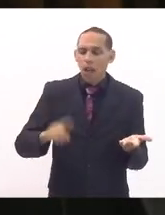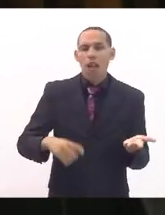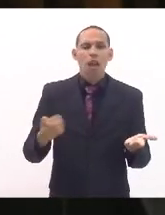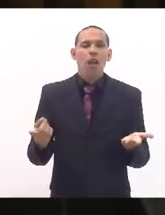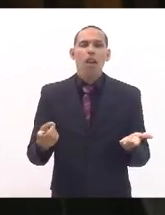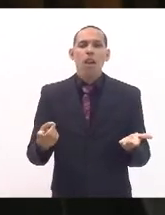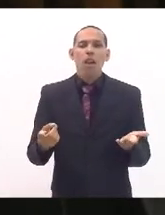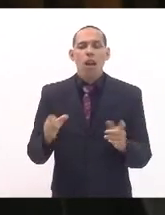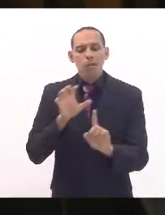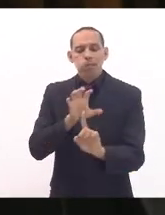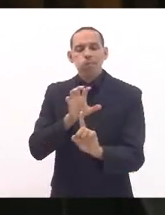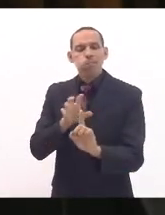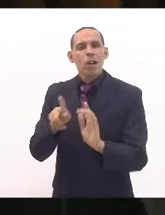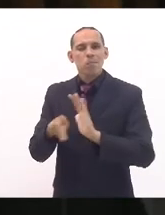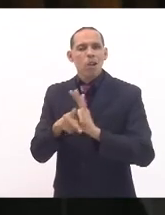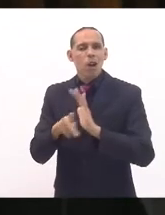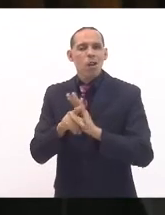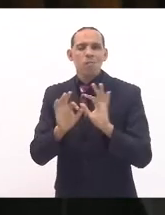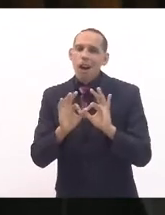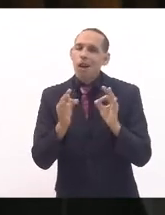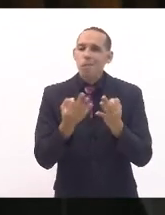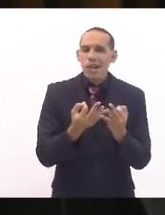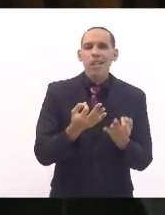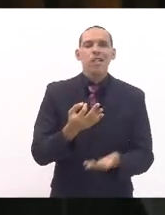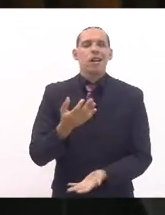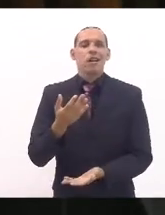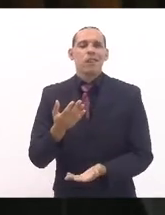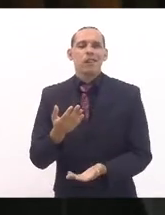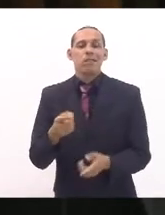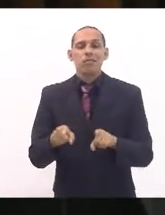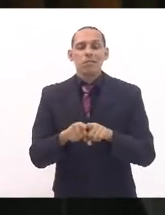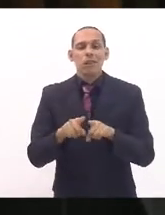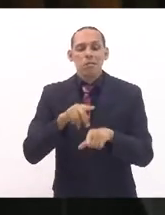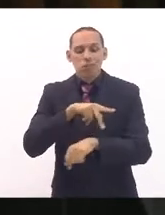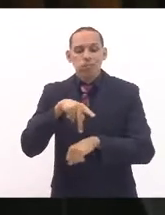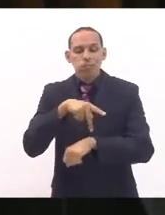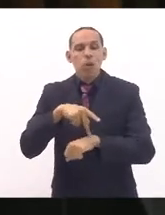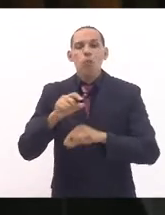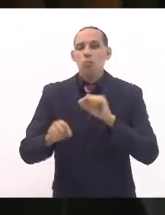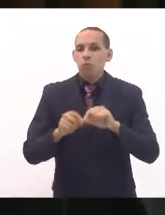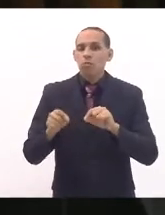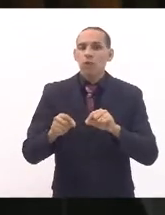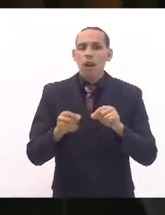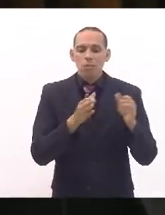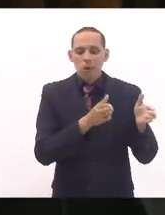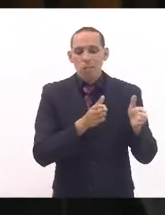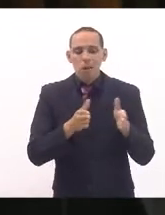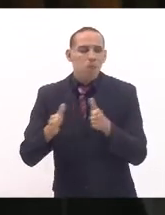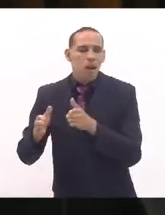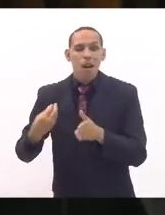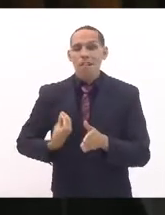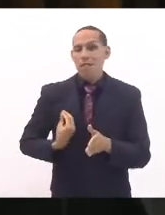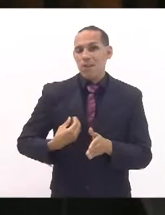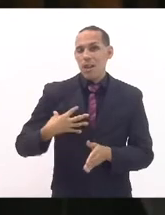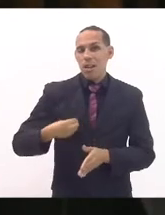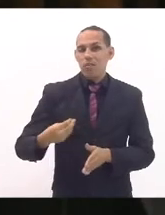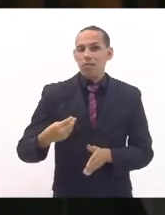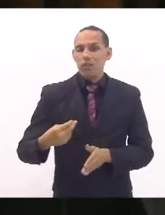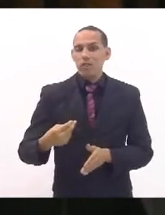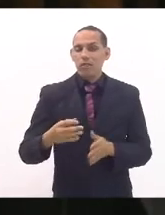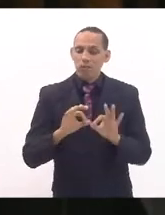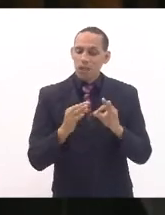da influência familiar e da pátria-família, do direito à regulação, à direção da vida dos filhos.